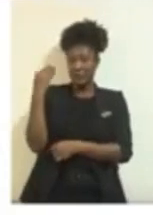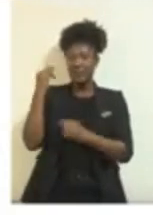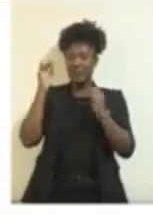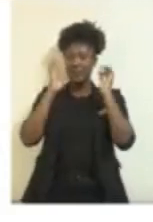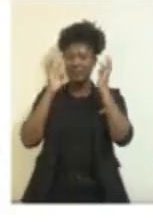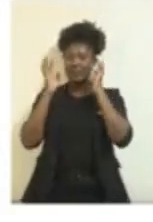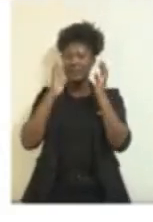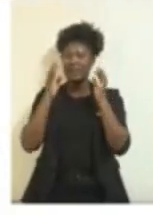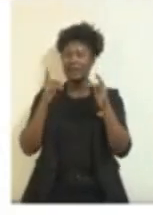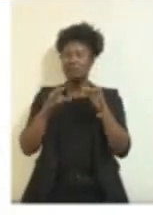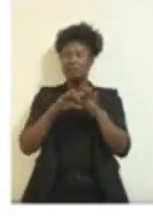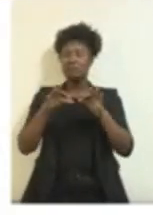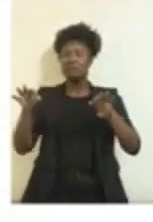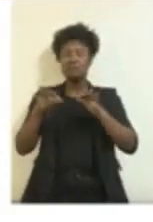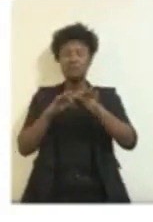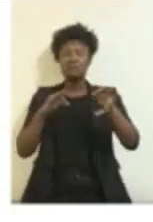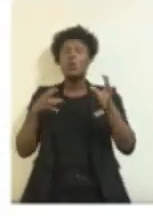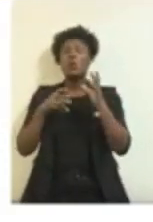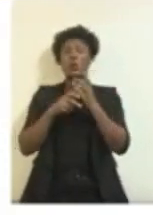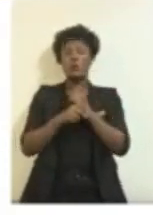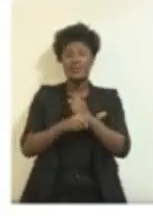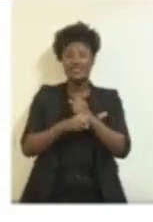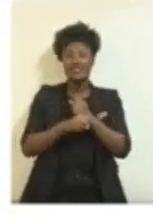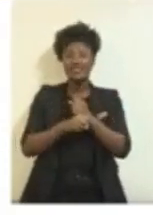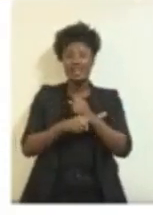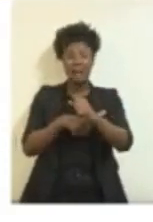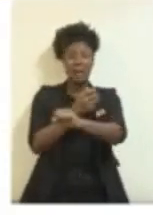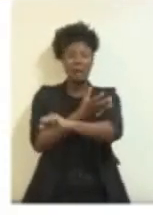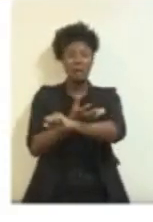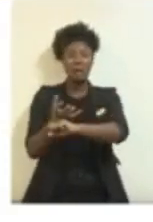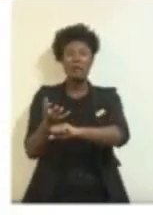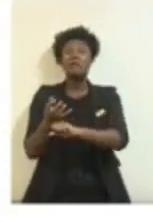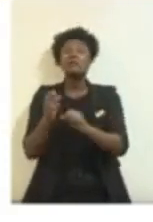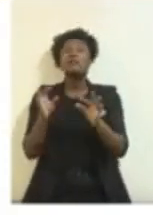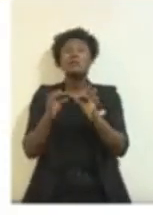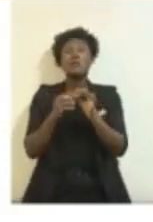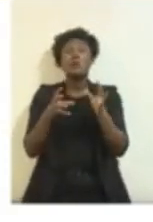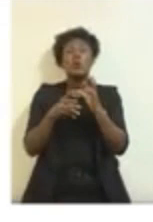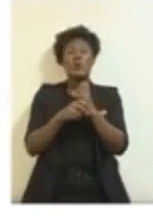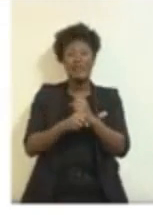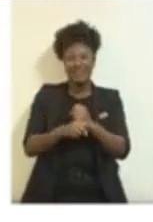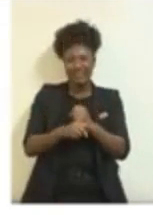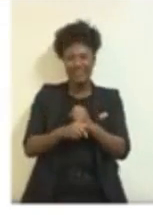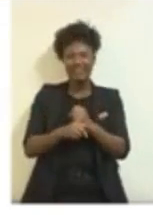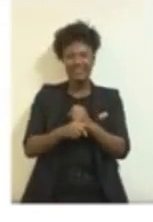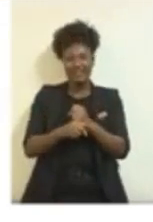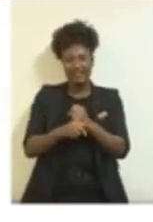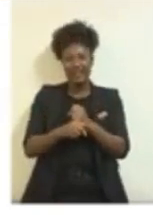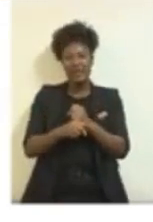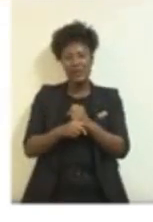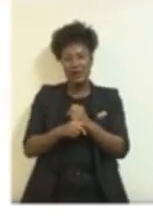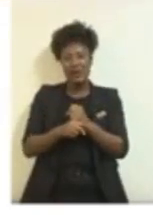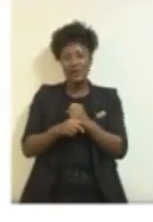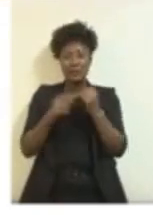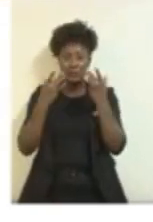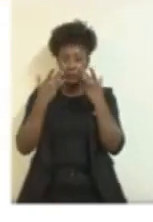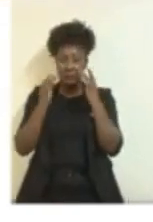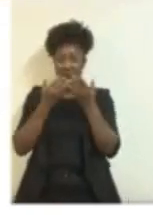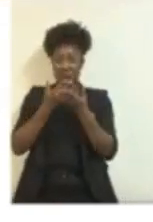tem naquele metro quadrado aqui, de plantas, só de plantas. Não vou ver o resto. Cada um pode pensar um número, não sei se alguém